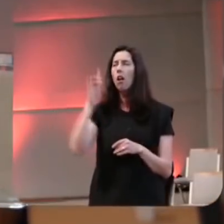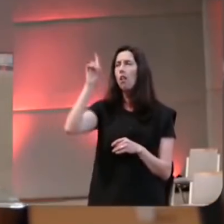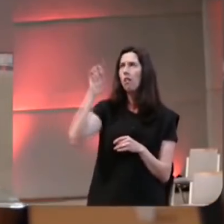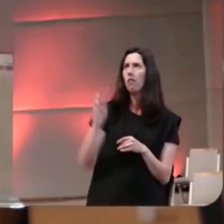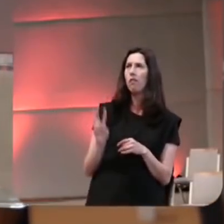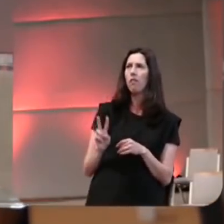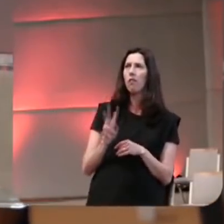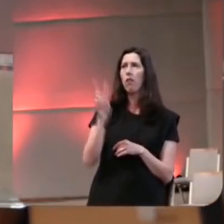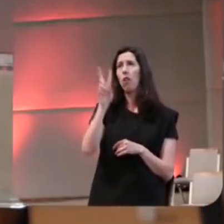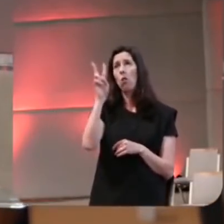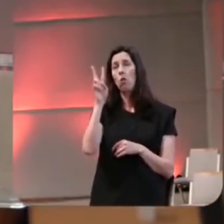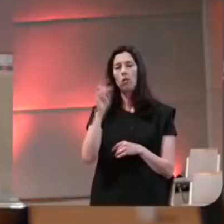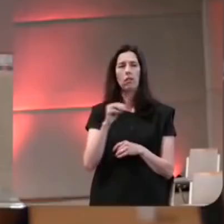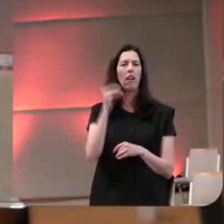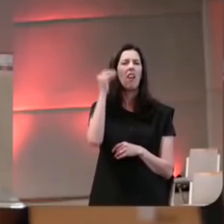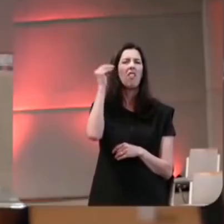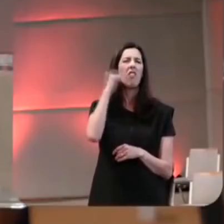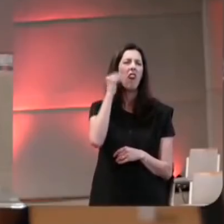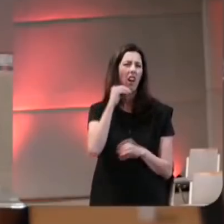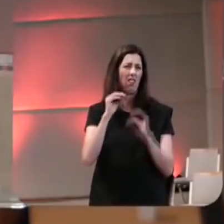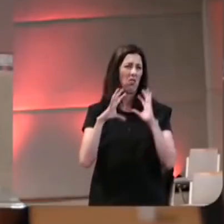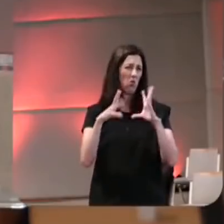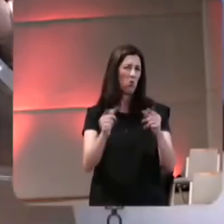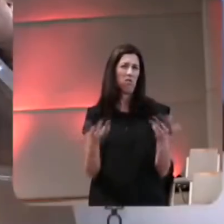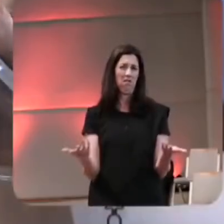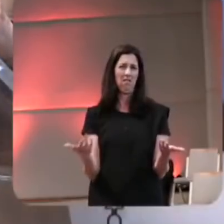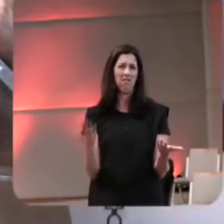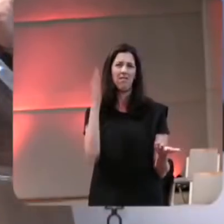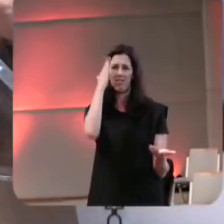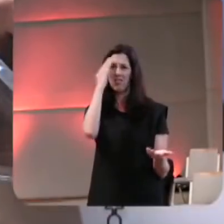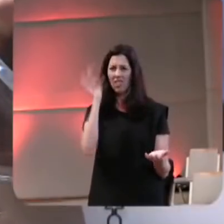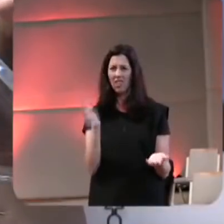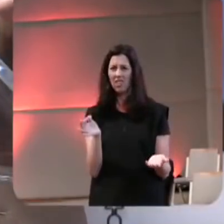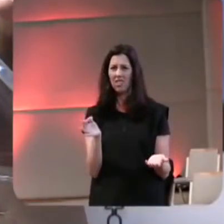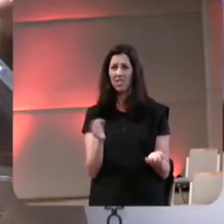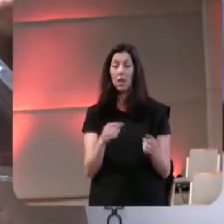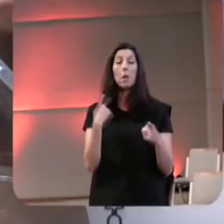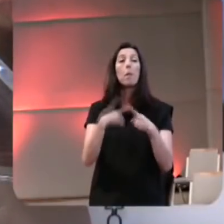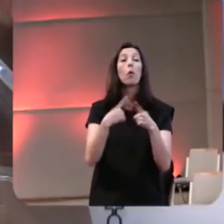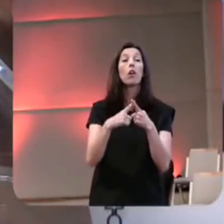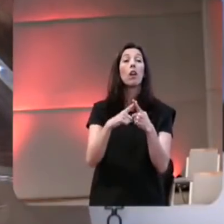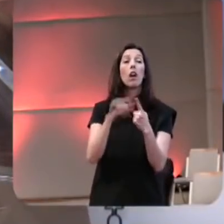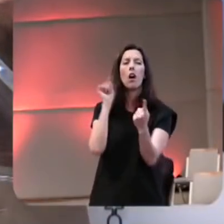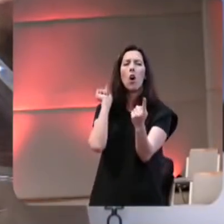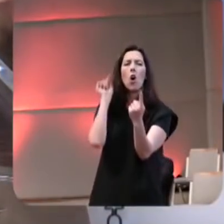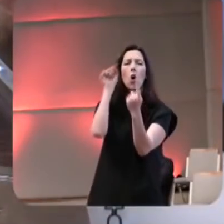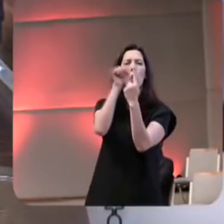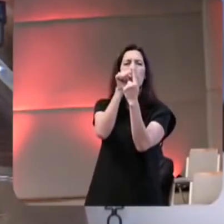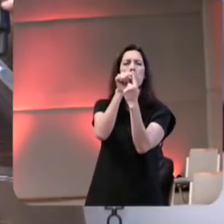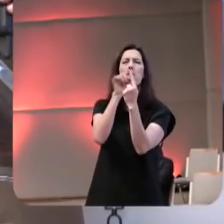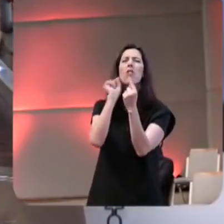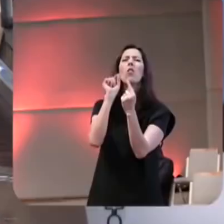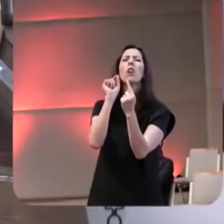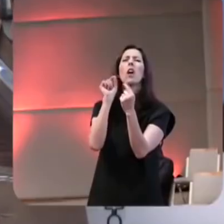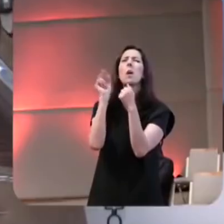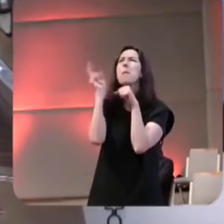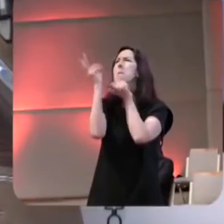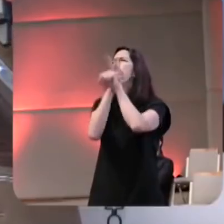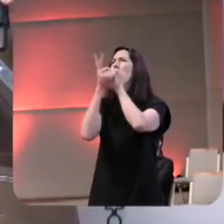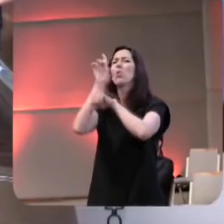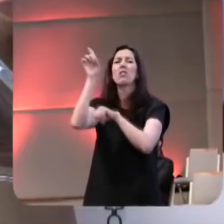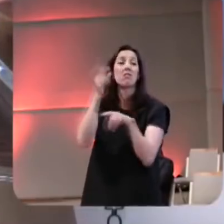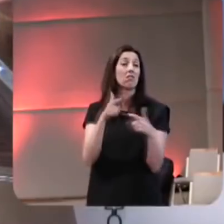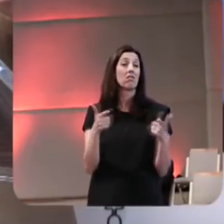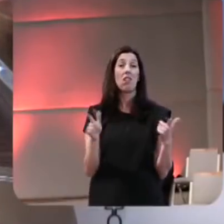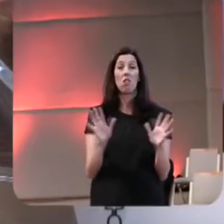vida. Porque às vezes o foco não está nessa busca transcendente